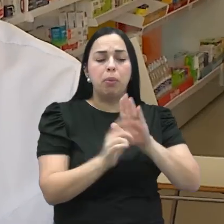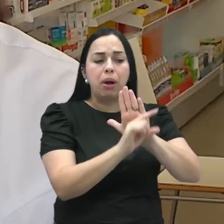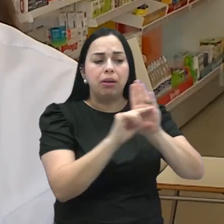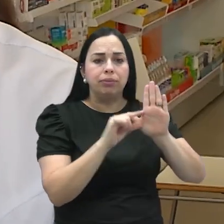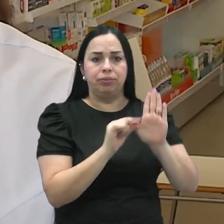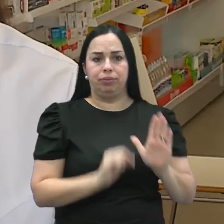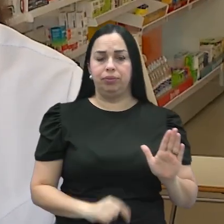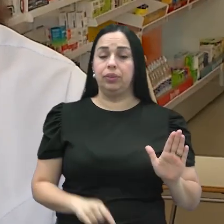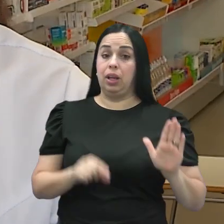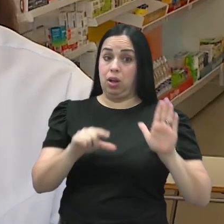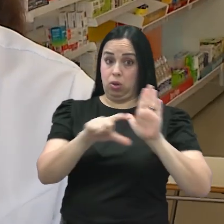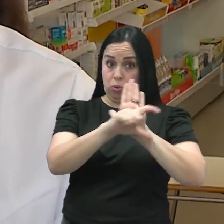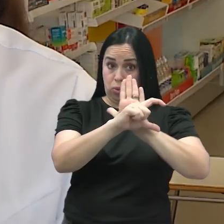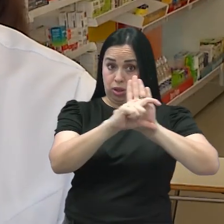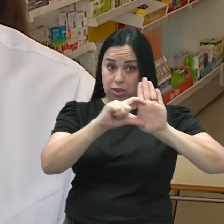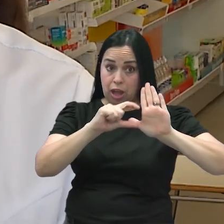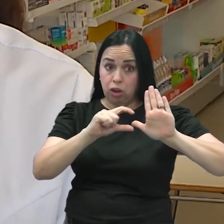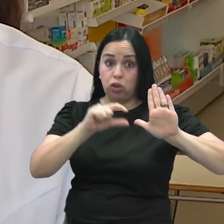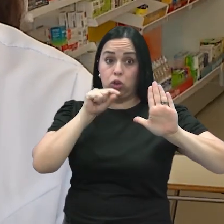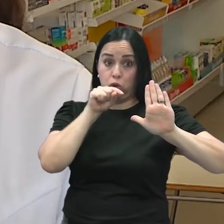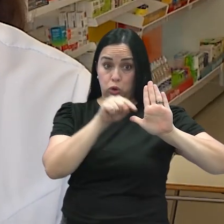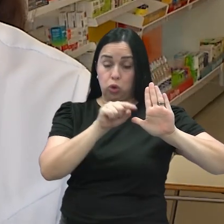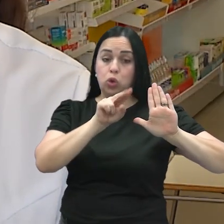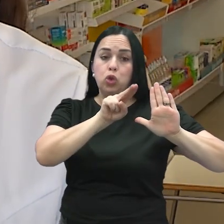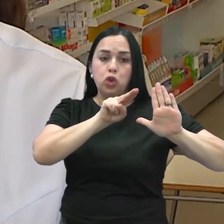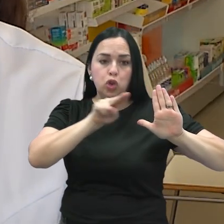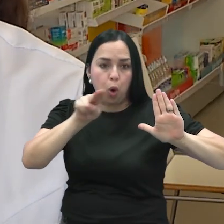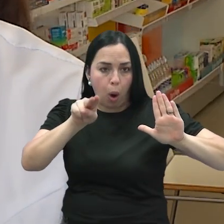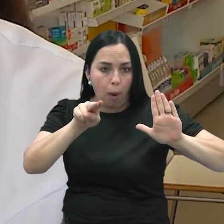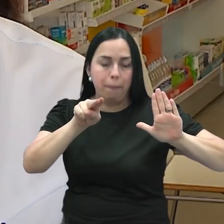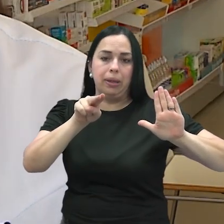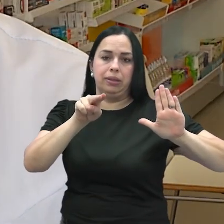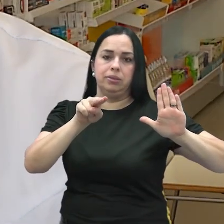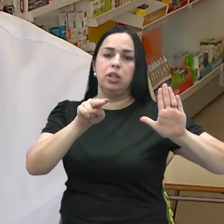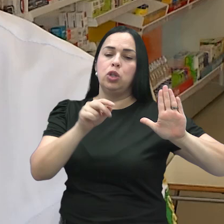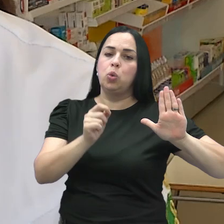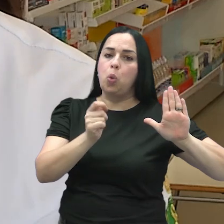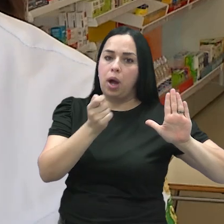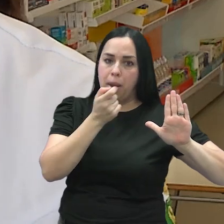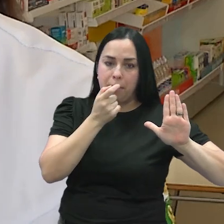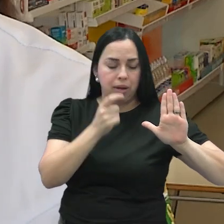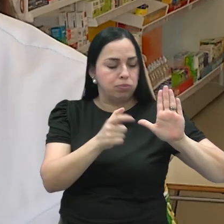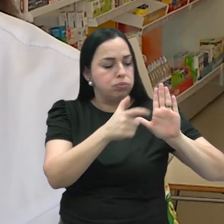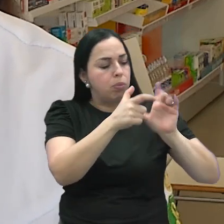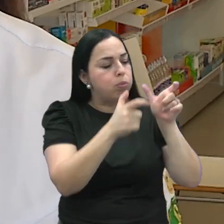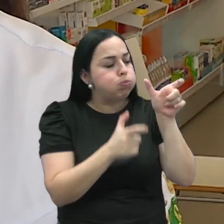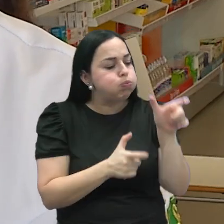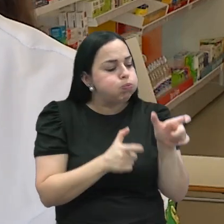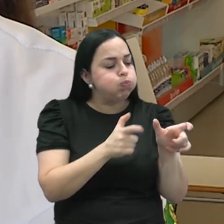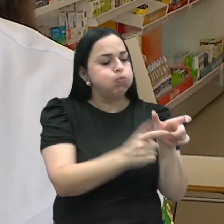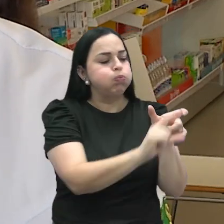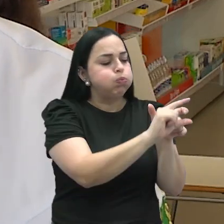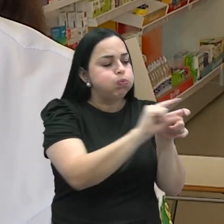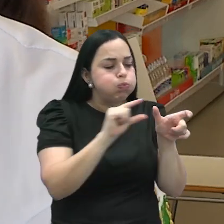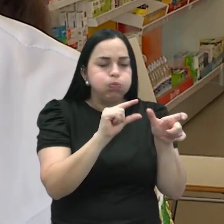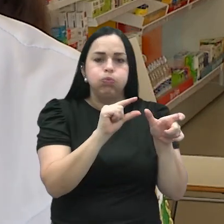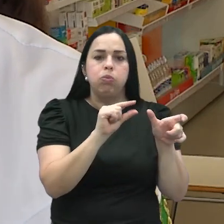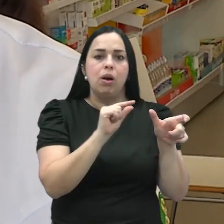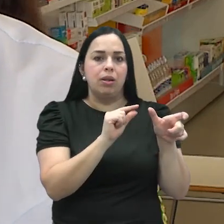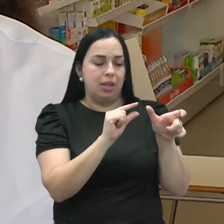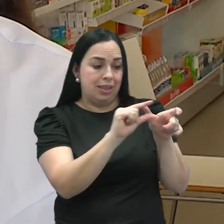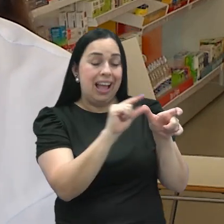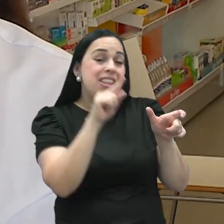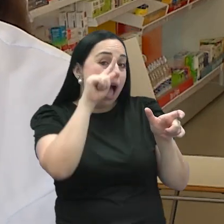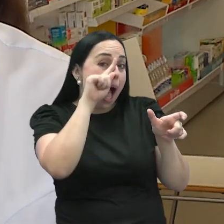A caixinha, ela vem com o nome do princípio ativo na caixa. E na caixinha você vai identificar